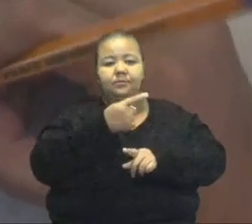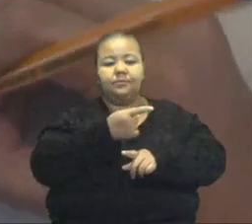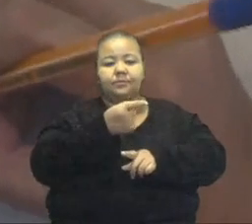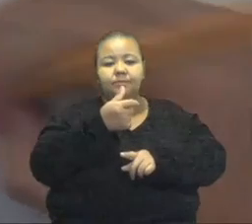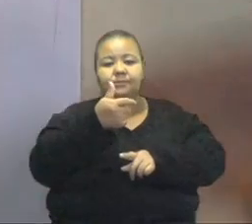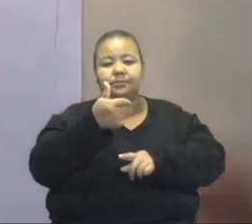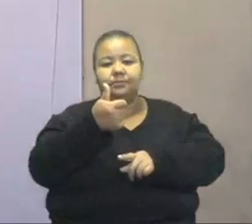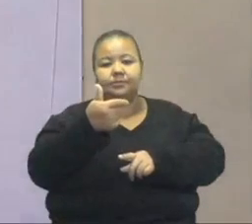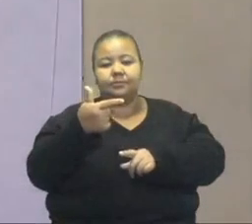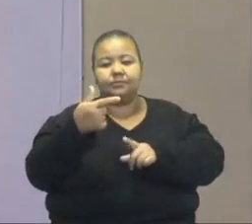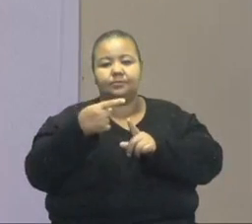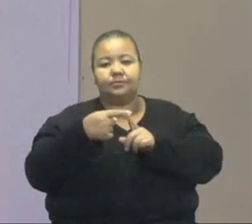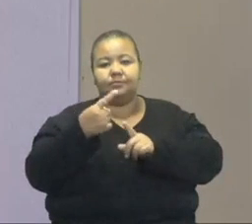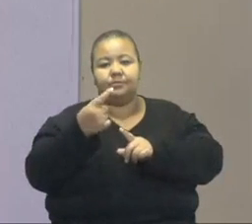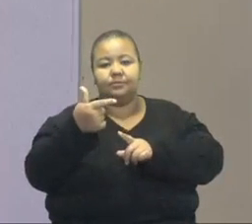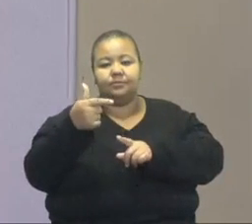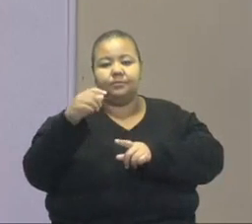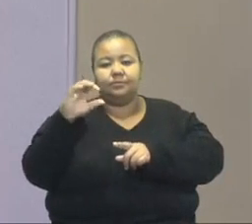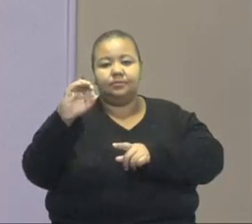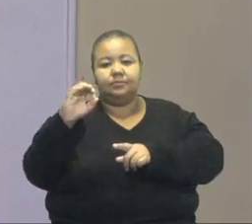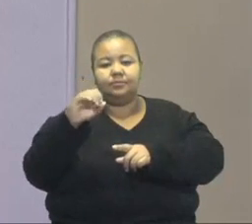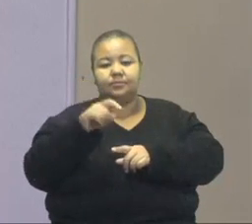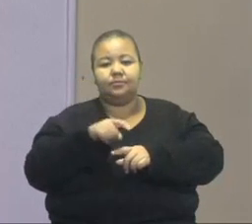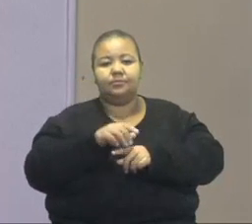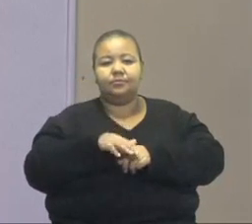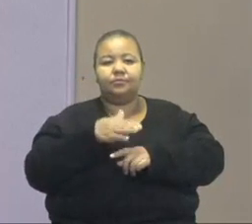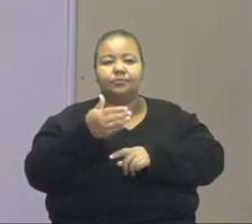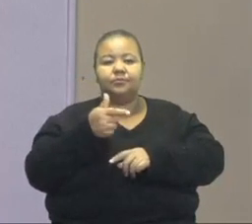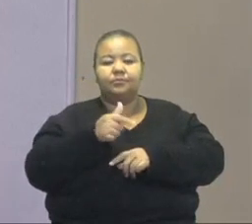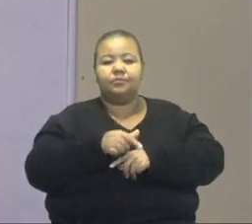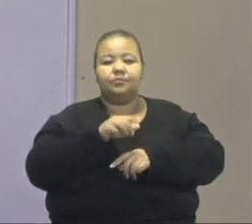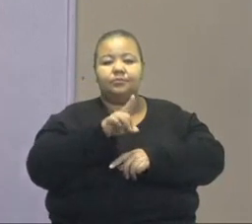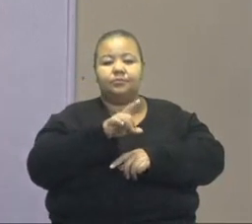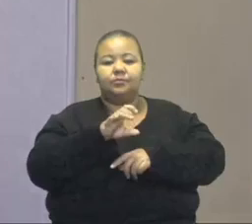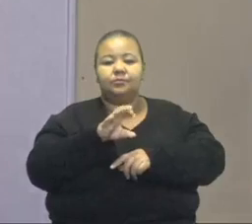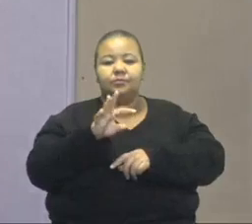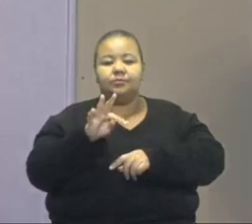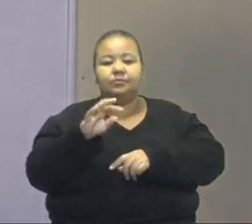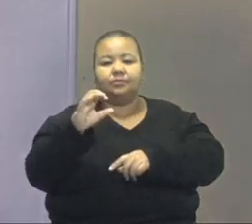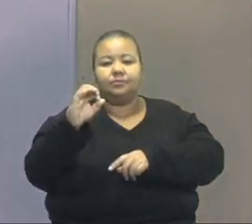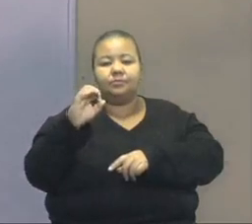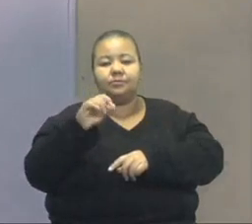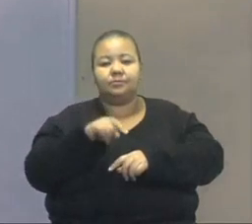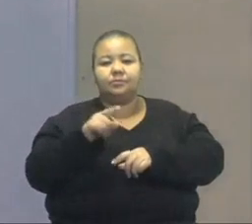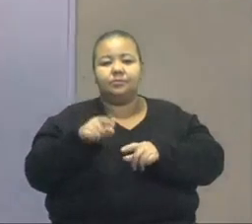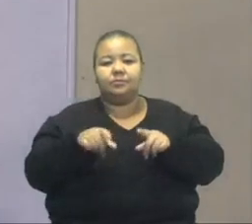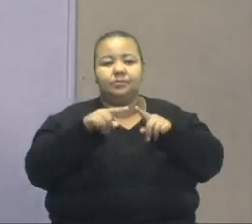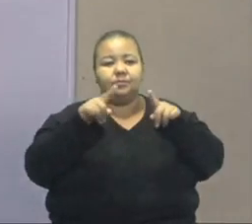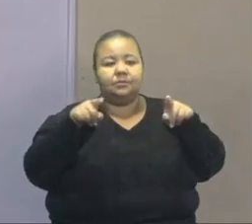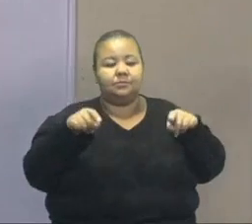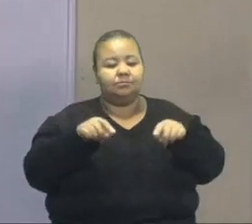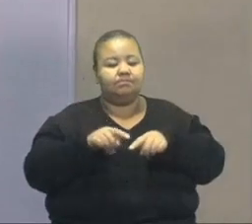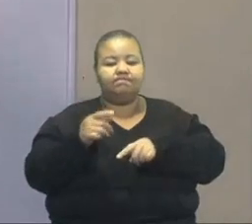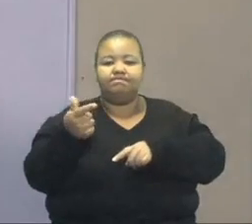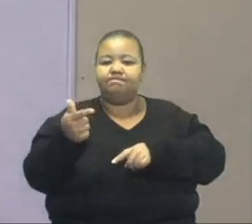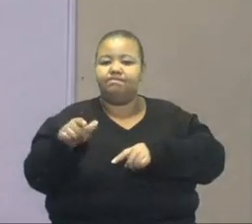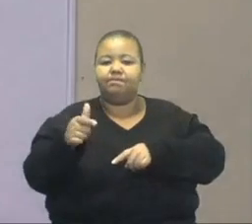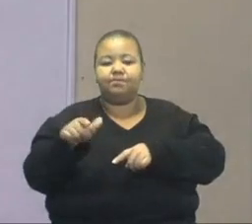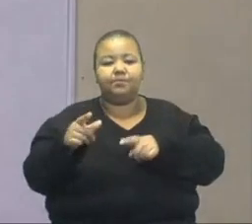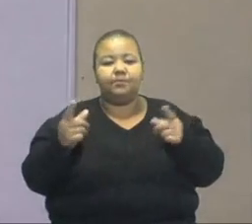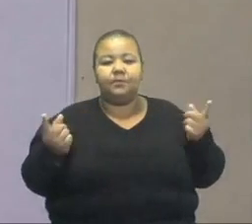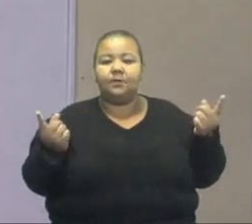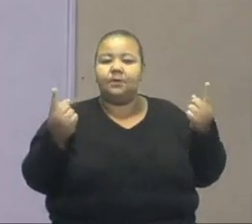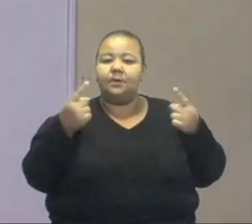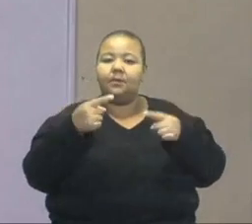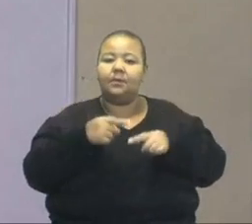12, 0. O determinante deu igual a 0. Quando o determinante dá igual a 0, a matriz ela não possui